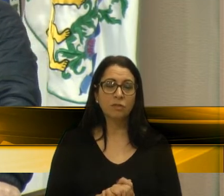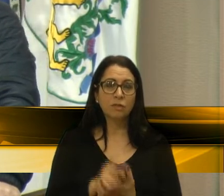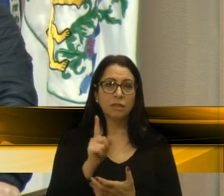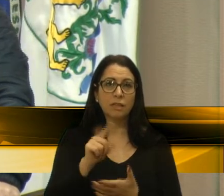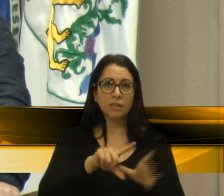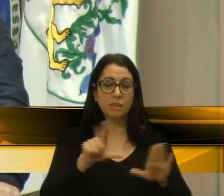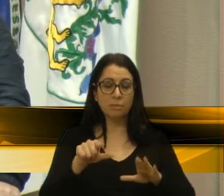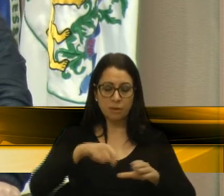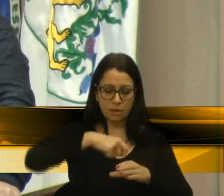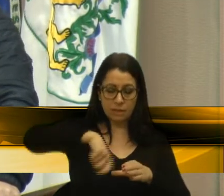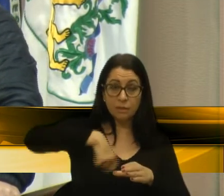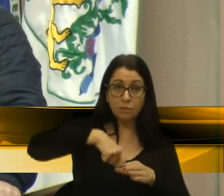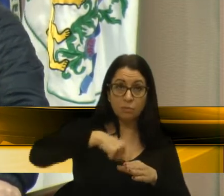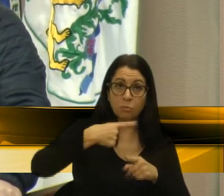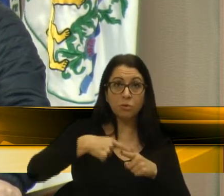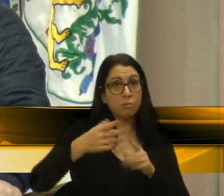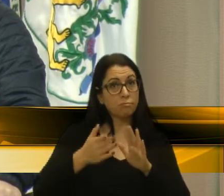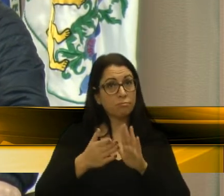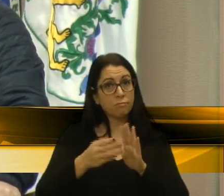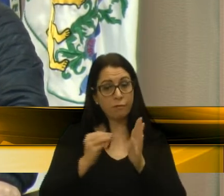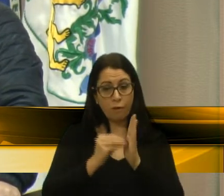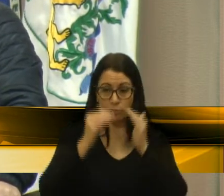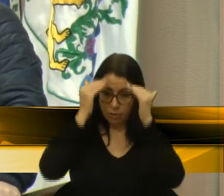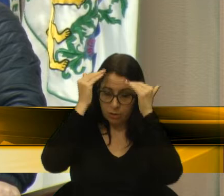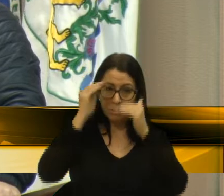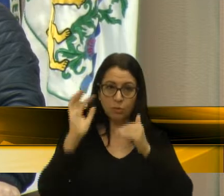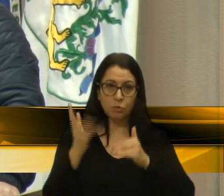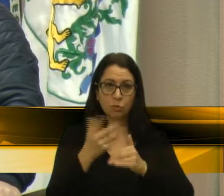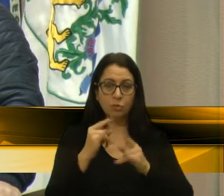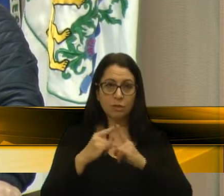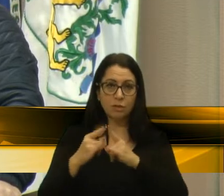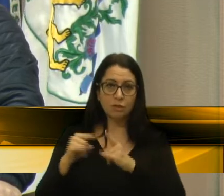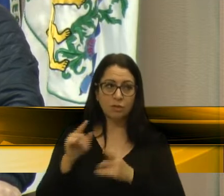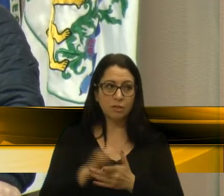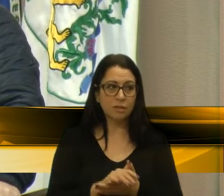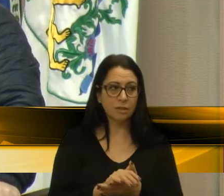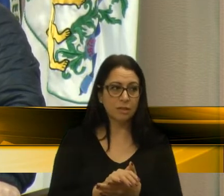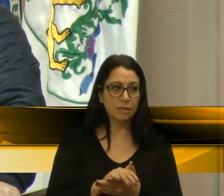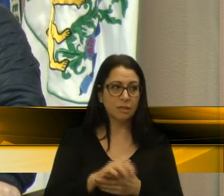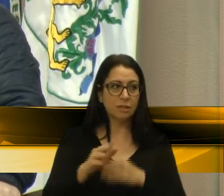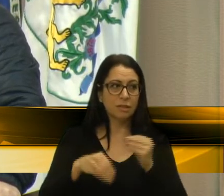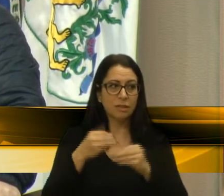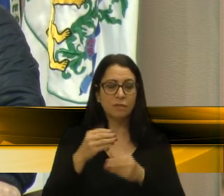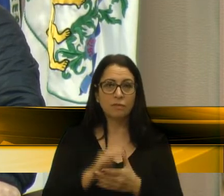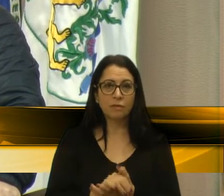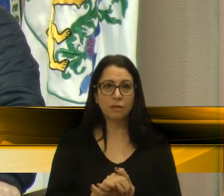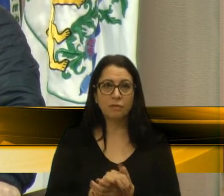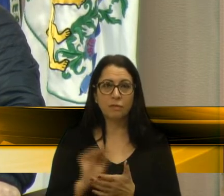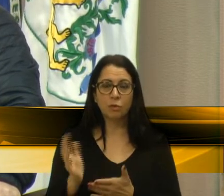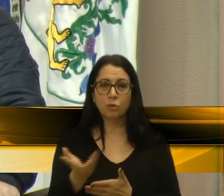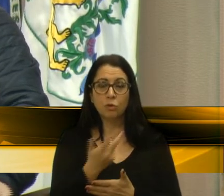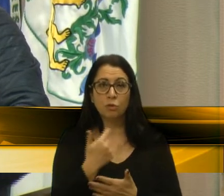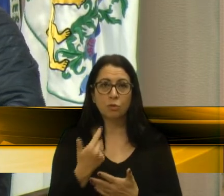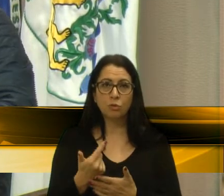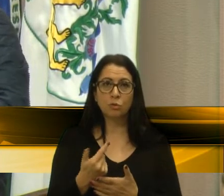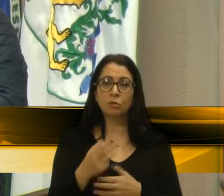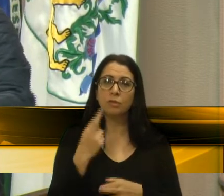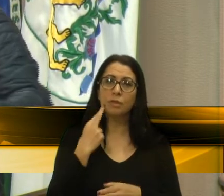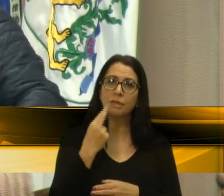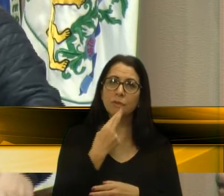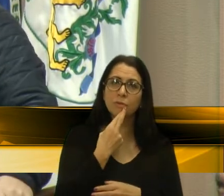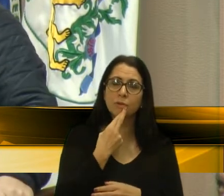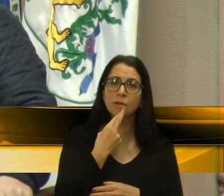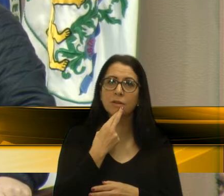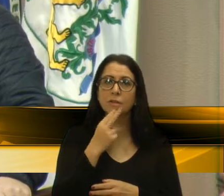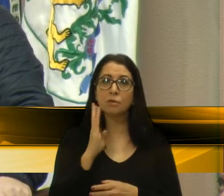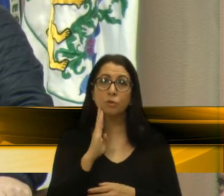Semana de Gastronomia, o que é uma falta de respeito com todas as entidades que se envolvem, com todos os restaurantes, os bares,